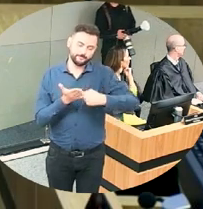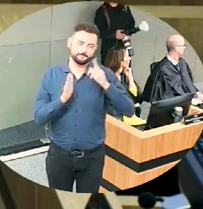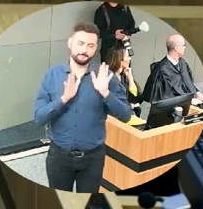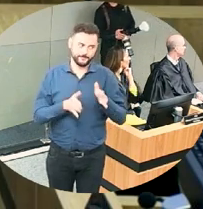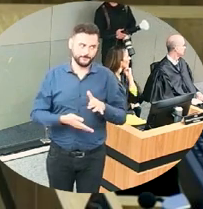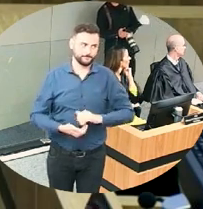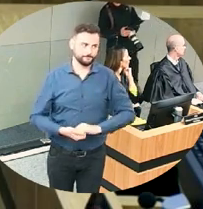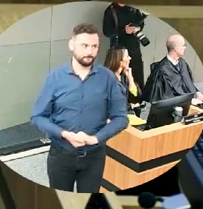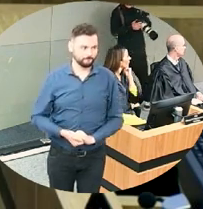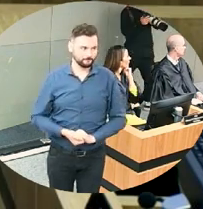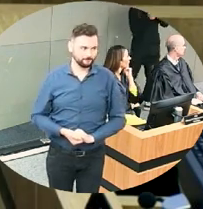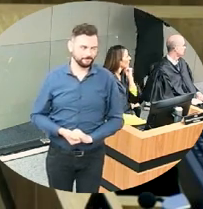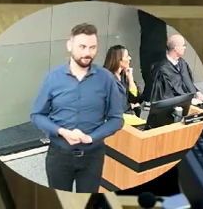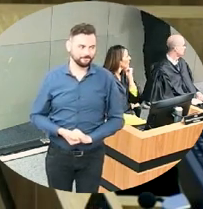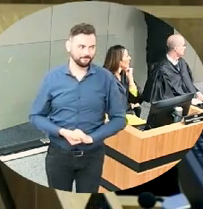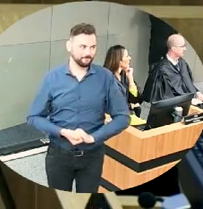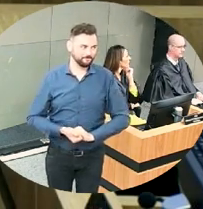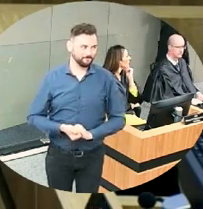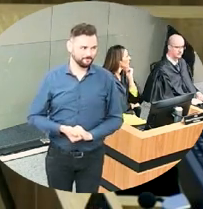compromisso